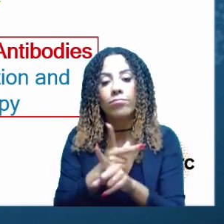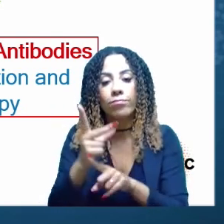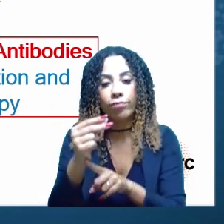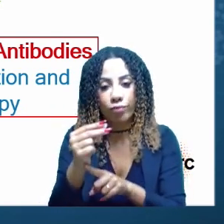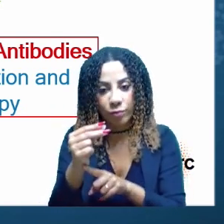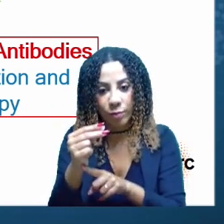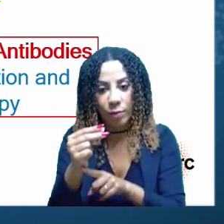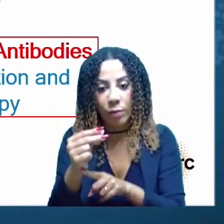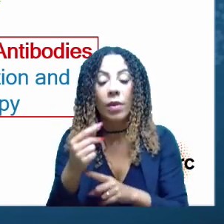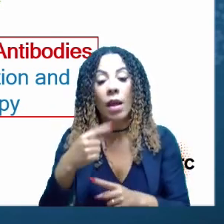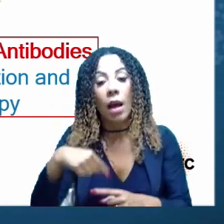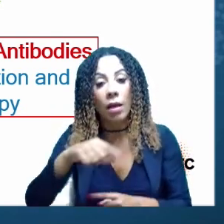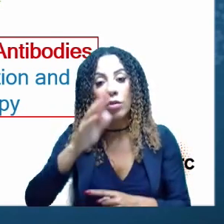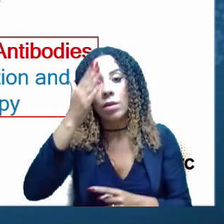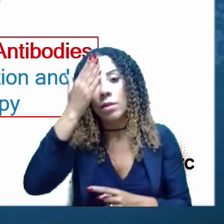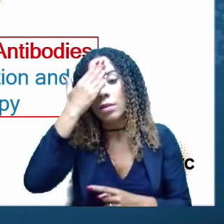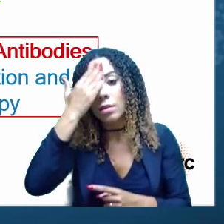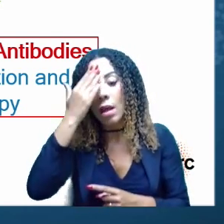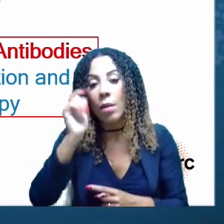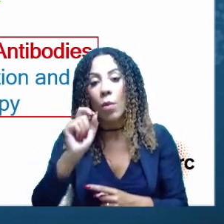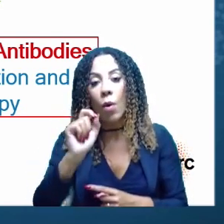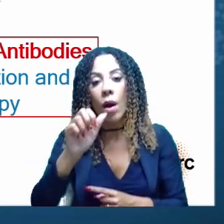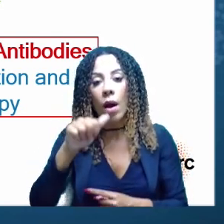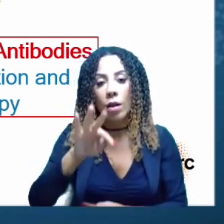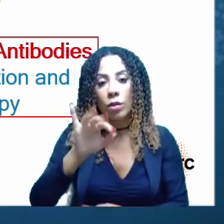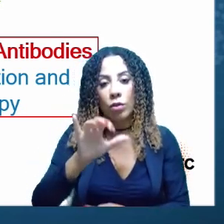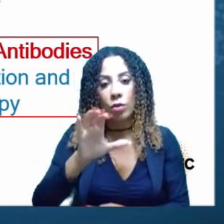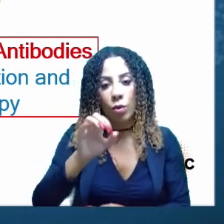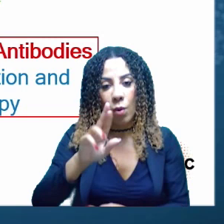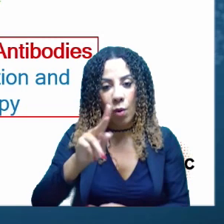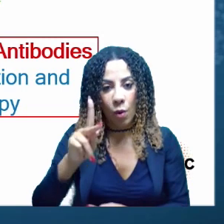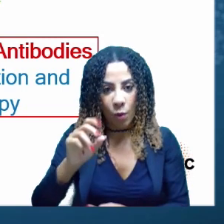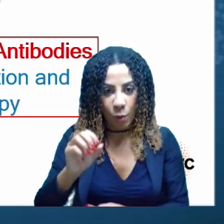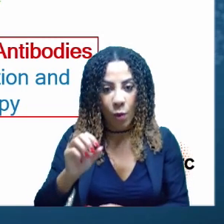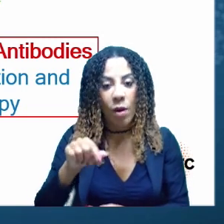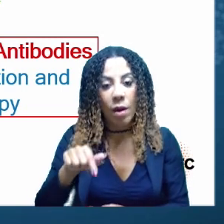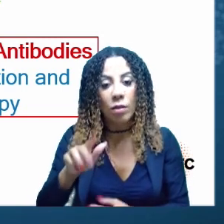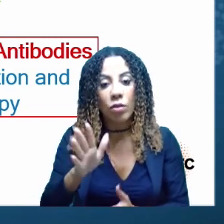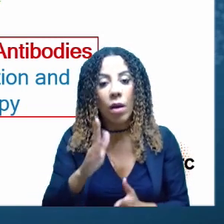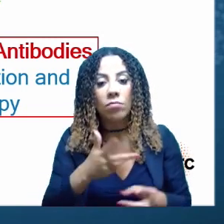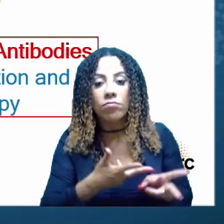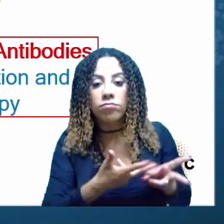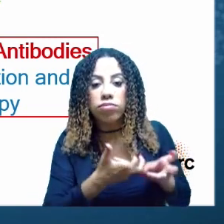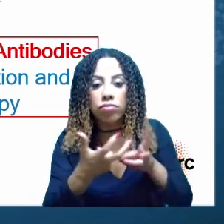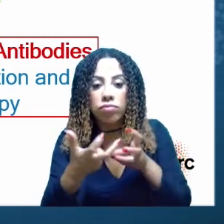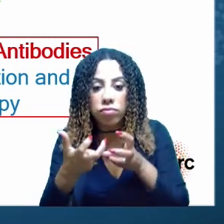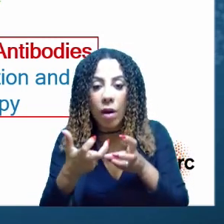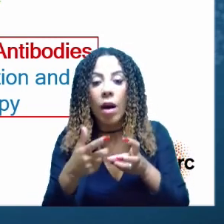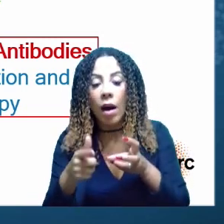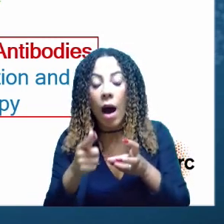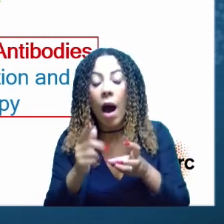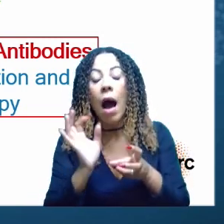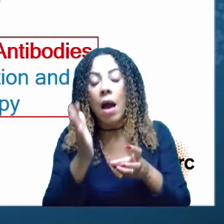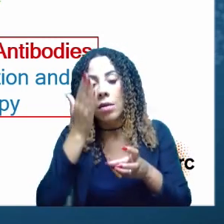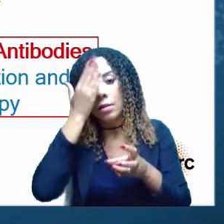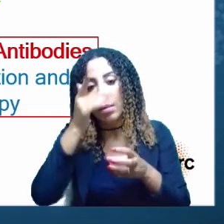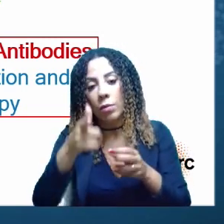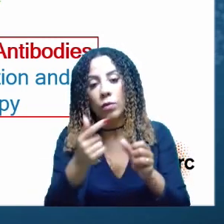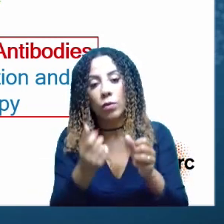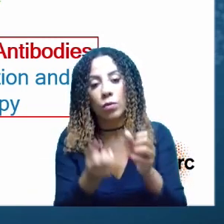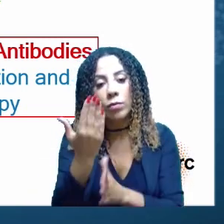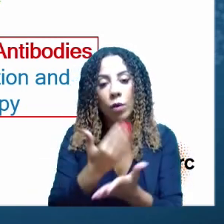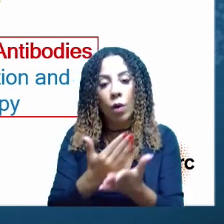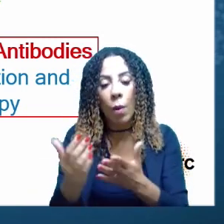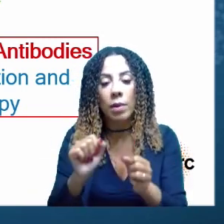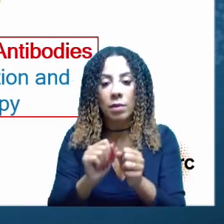que o anticorpo monoclonal reconhece, você começa a desenhar a vacina. Então, você basicamente, com o seu anticorpo monoclonal,